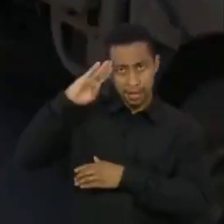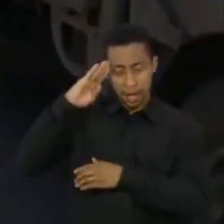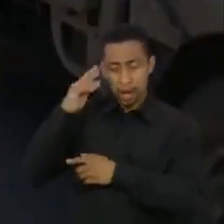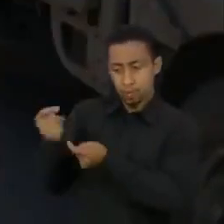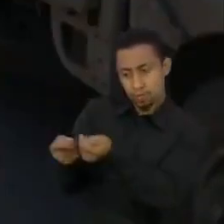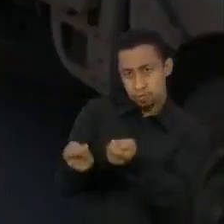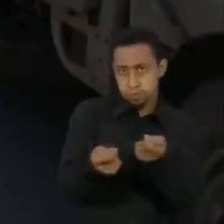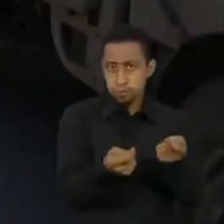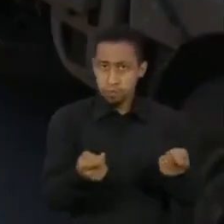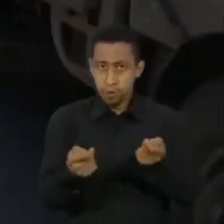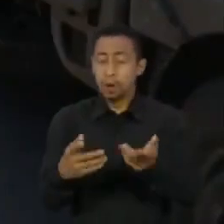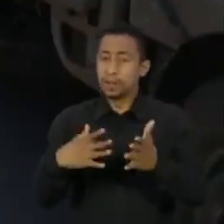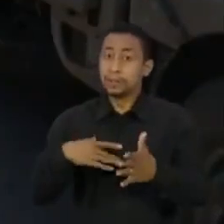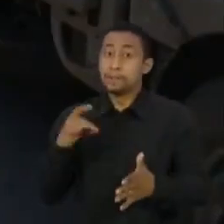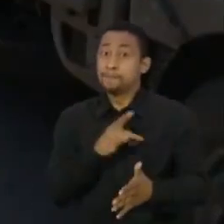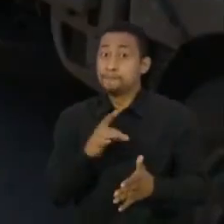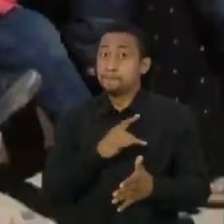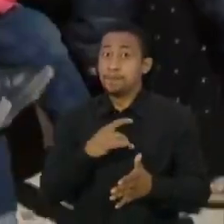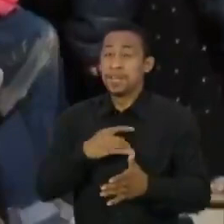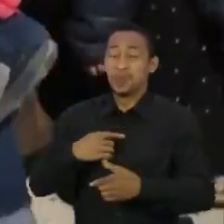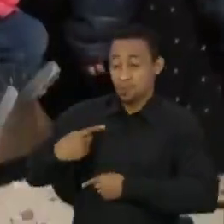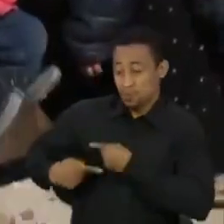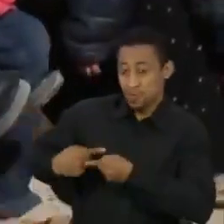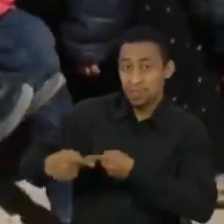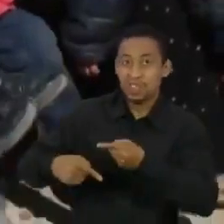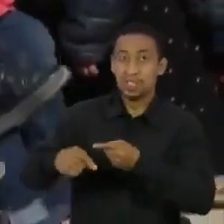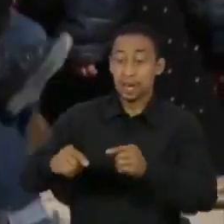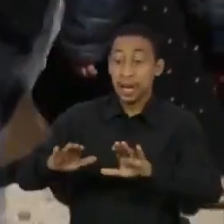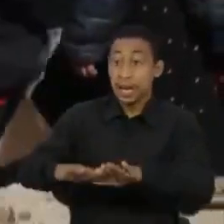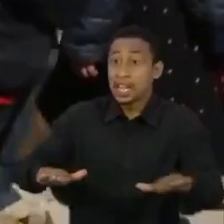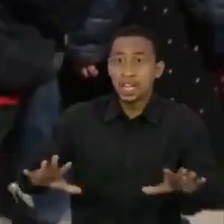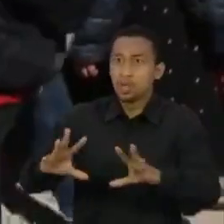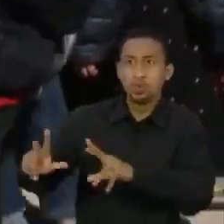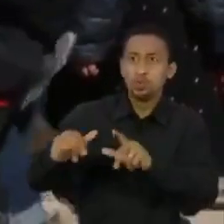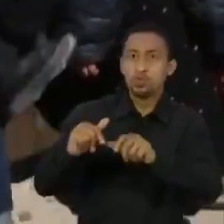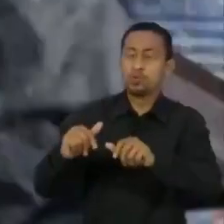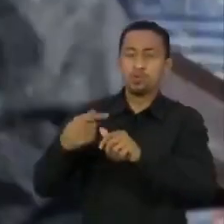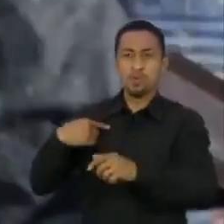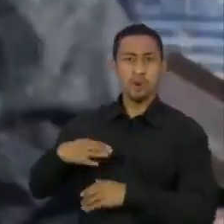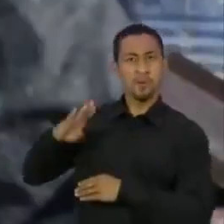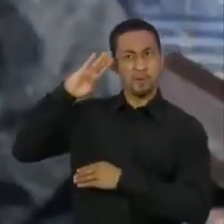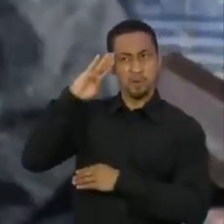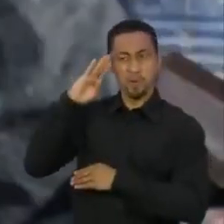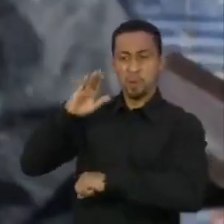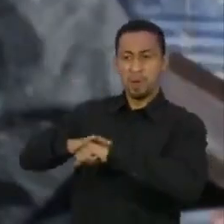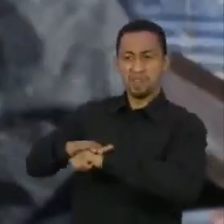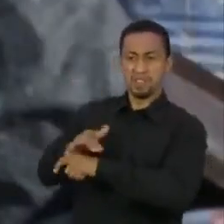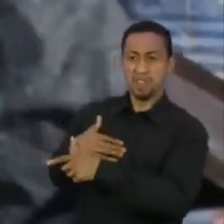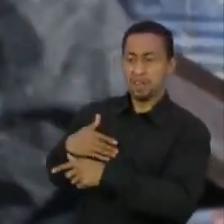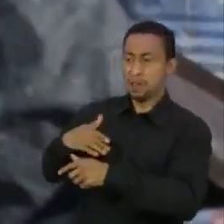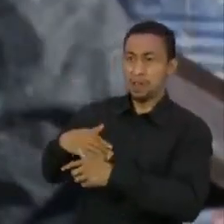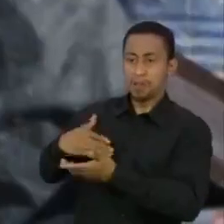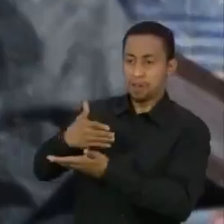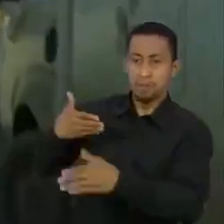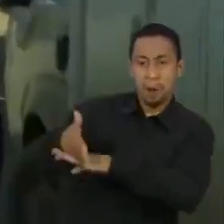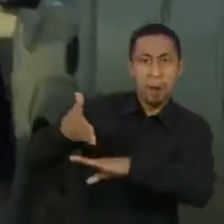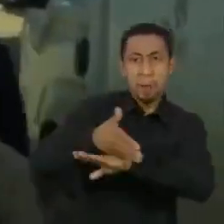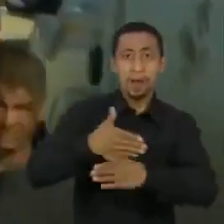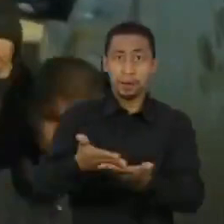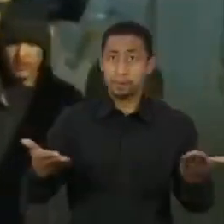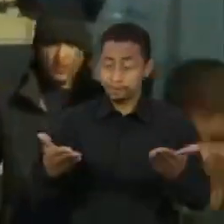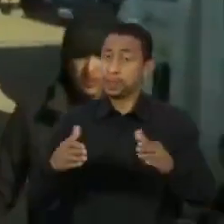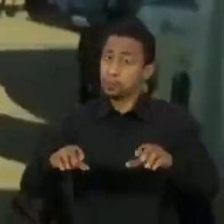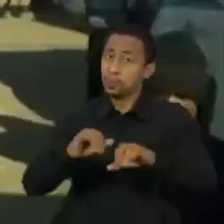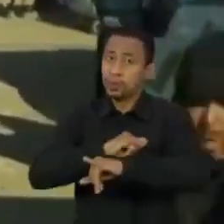refugiados, temem a criação de uma nova geração de militantes. Por isso, imploram aos países de origem que aceitem